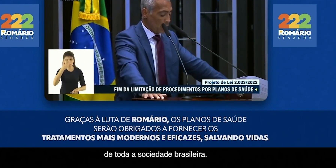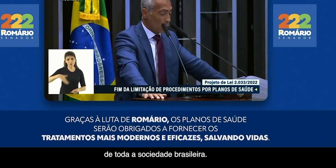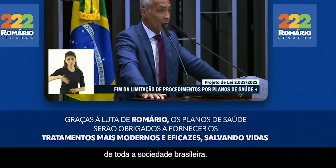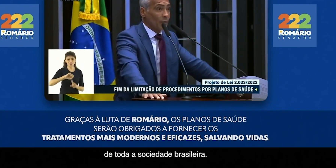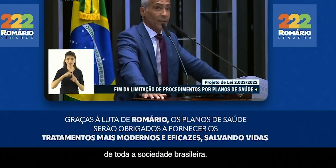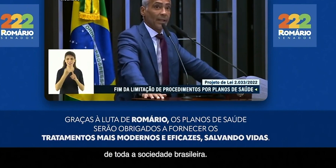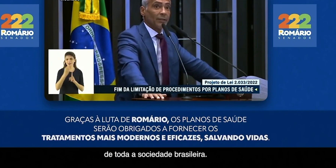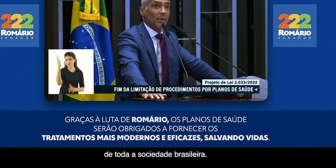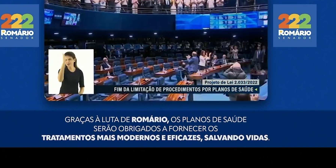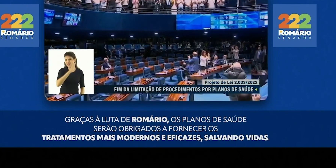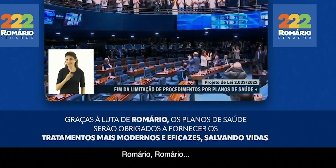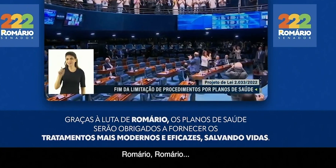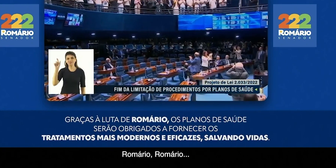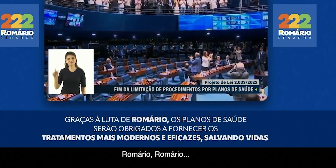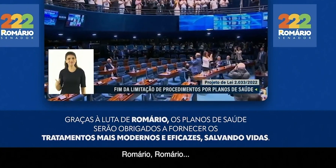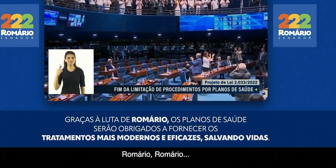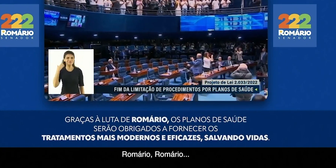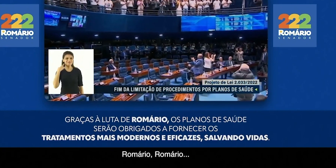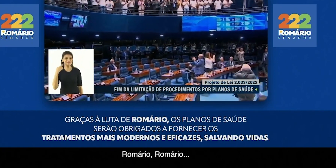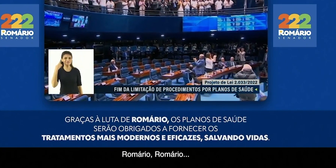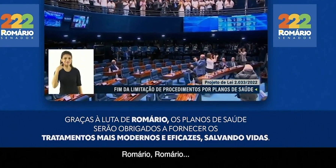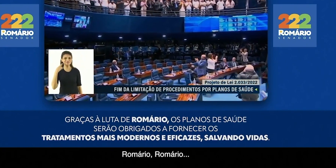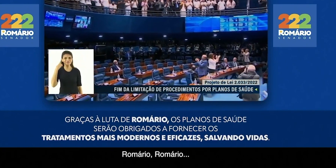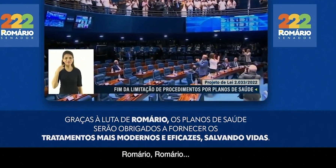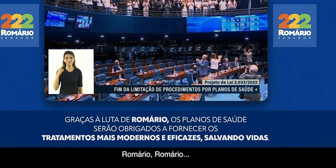de toda a sociedade brasileira